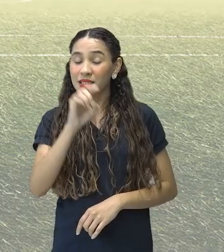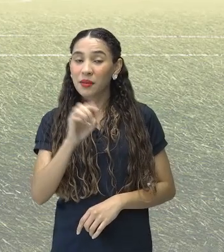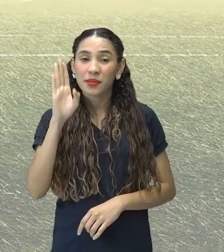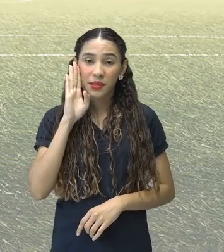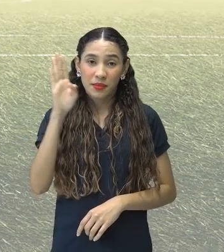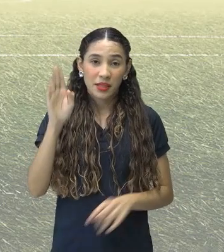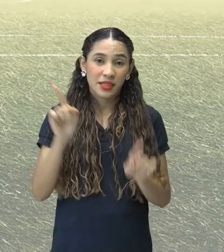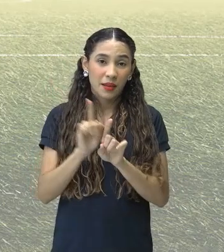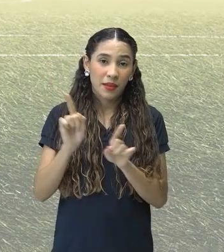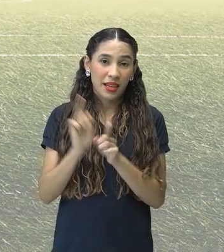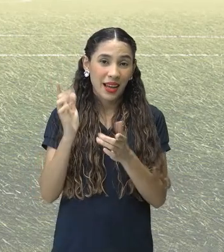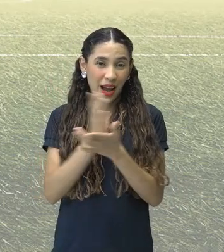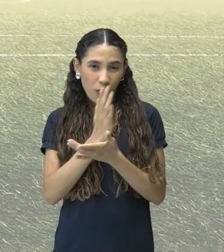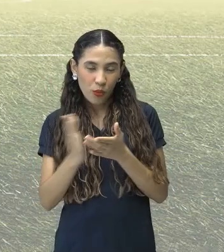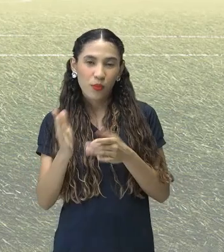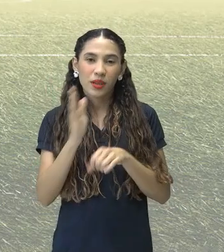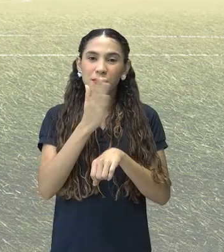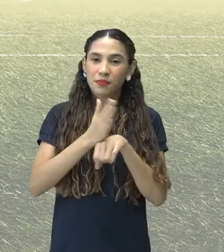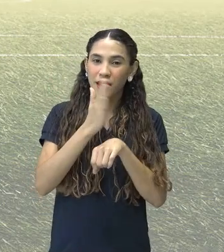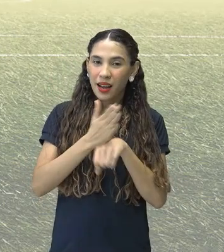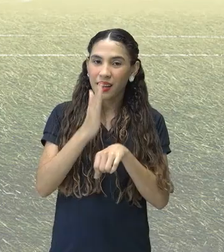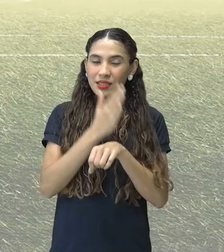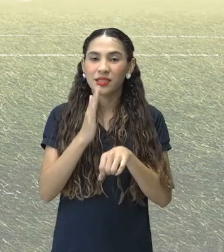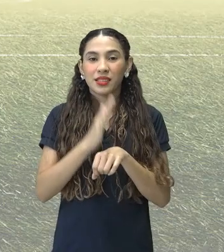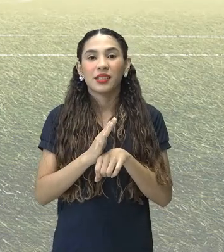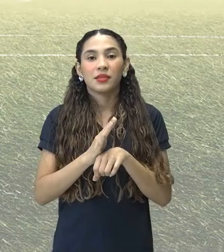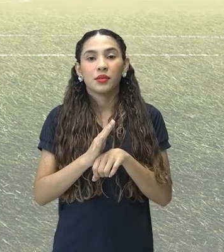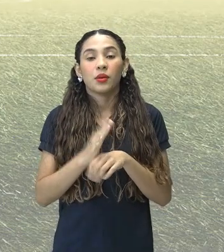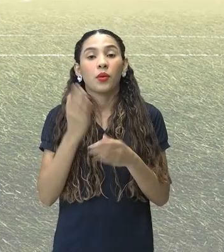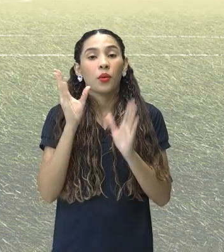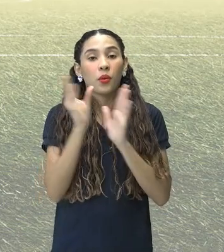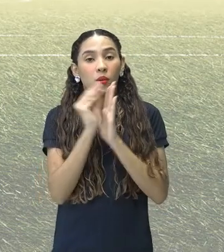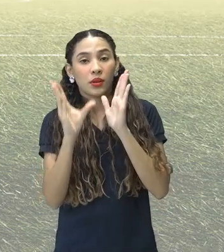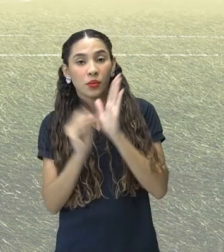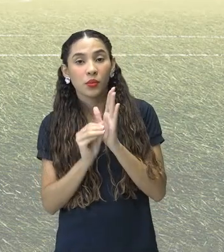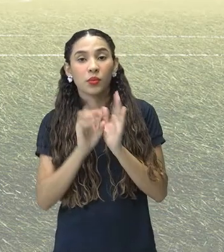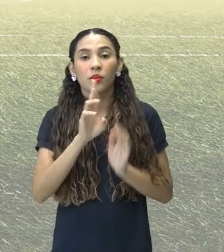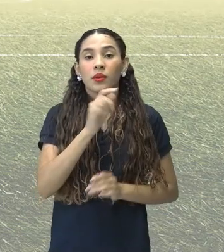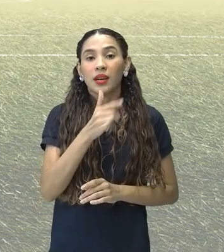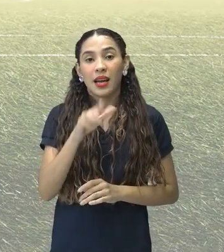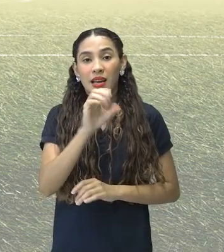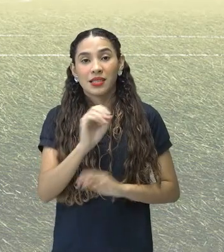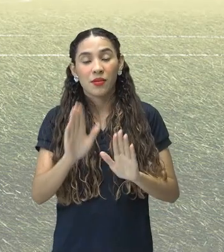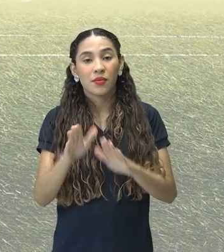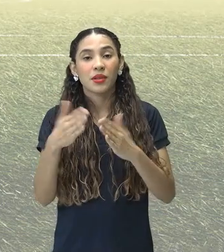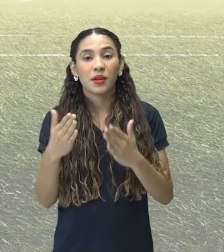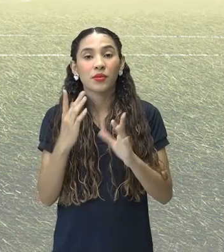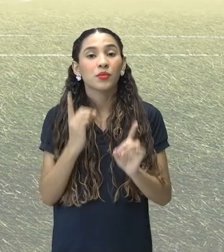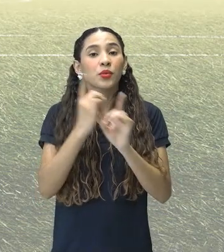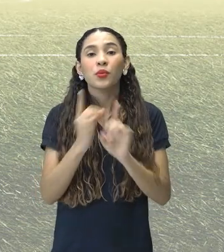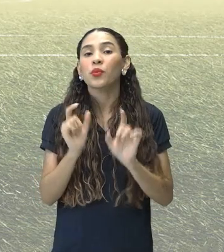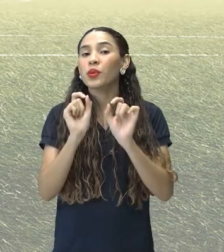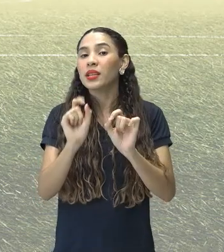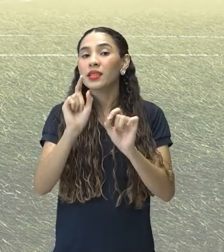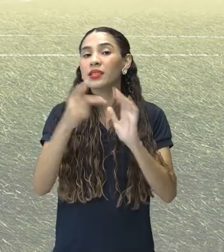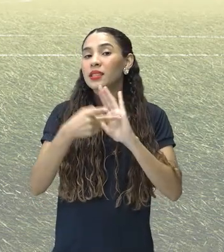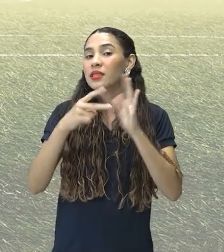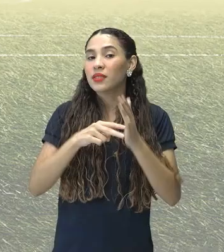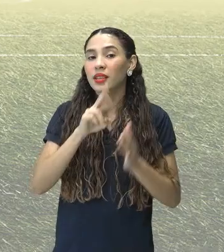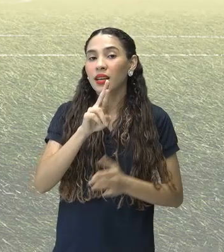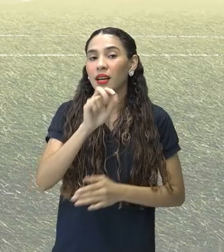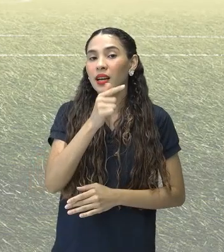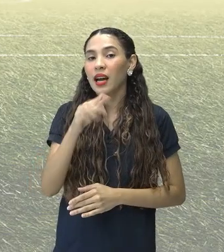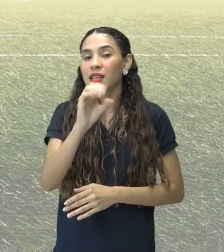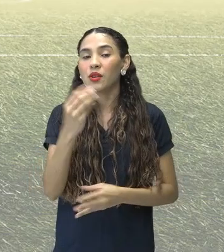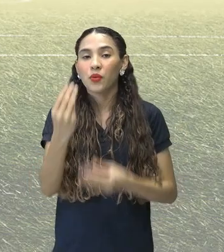inclusive algumas aplicações aí do nosso conteúdo de razão. Então vamos descobrir o que é razão e onde é que a